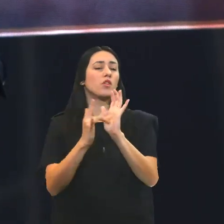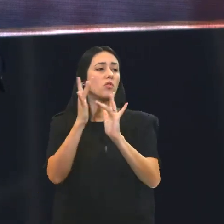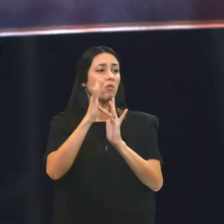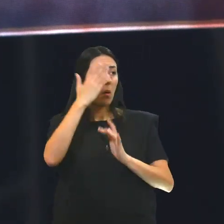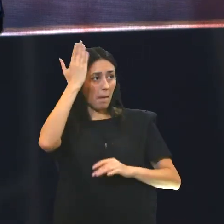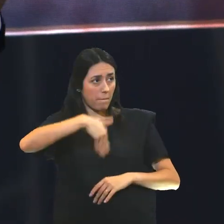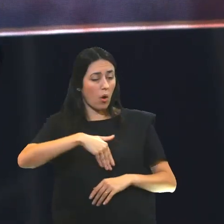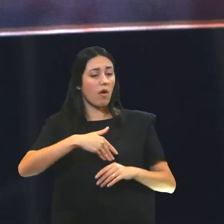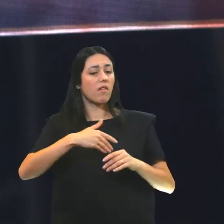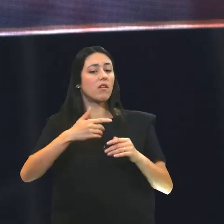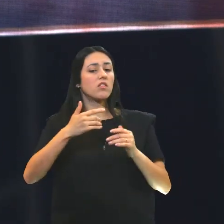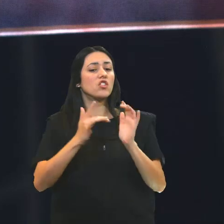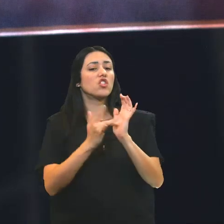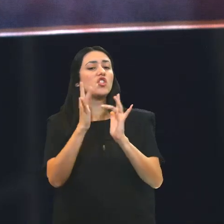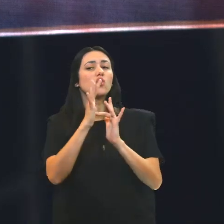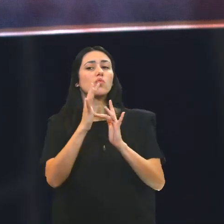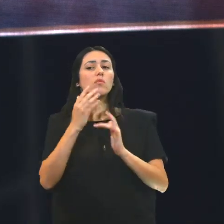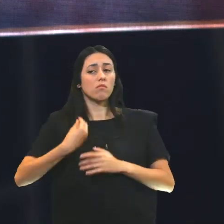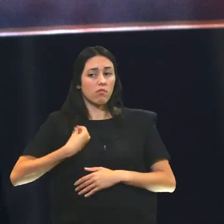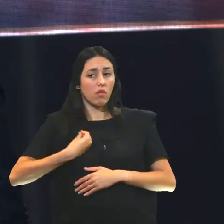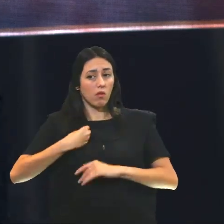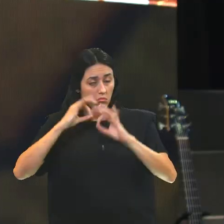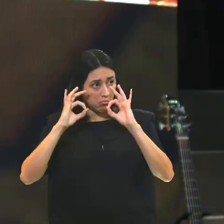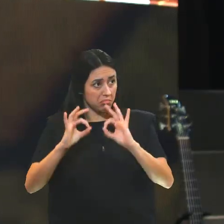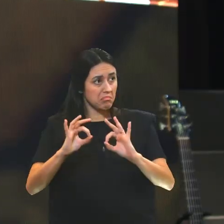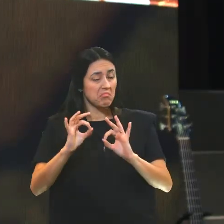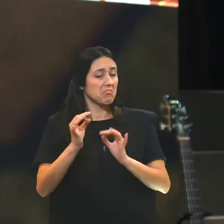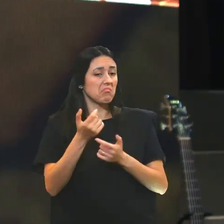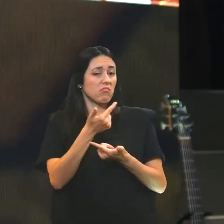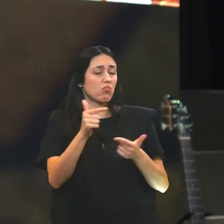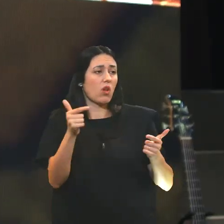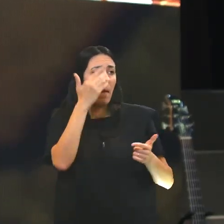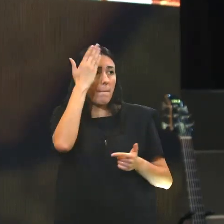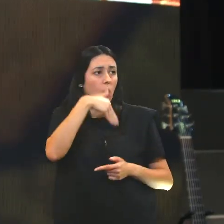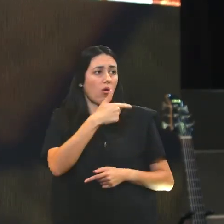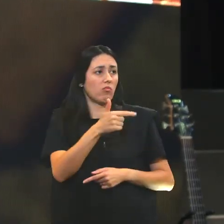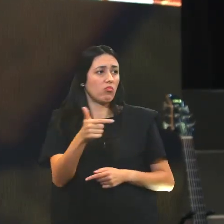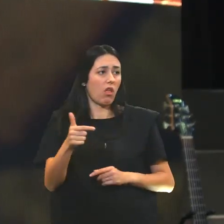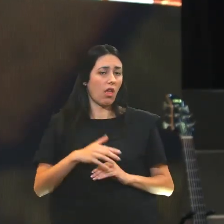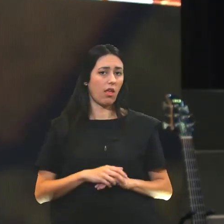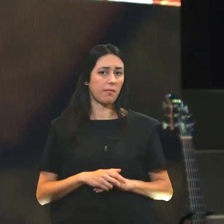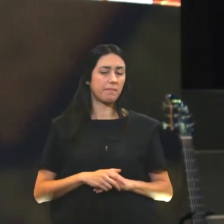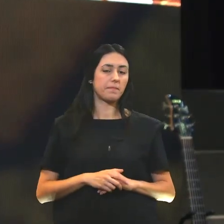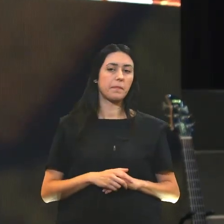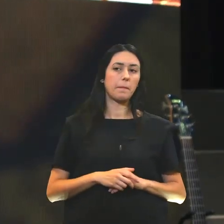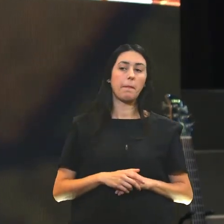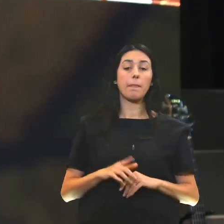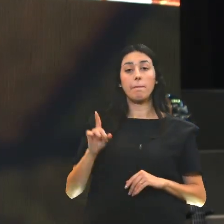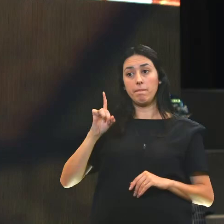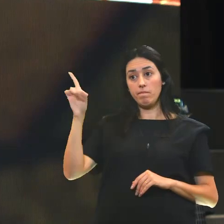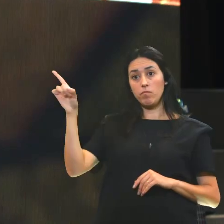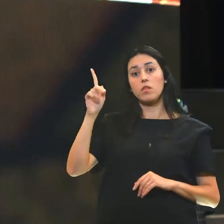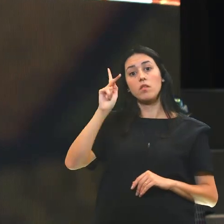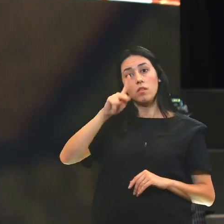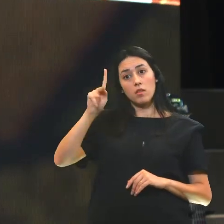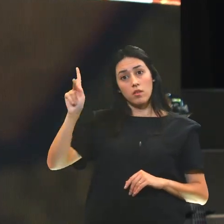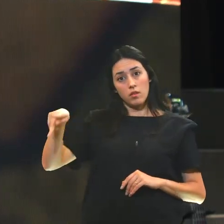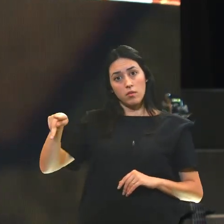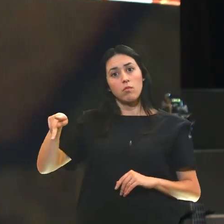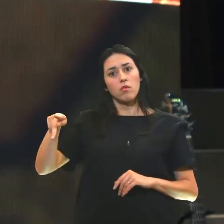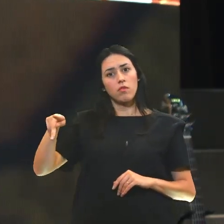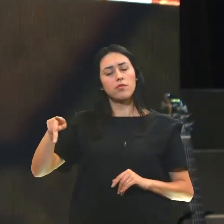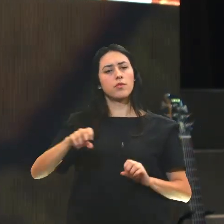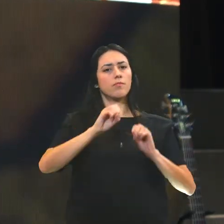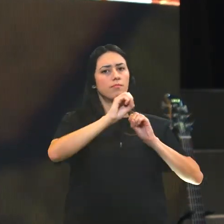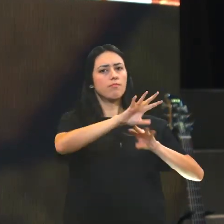vivo? Que ele viveu de verdade? E aquele professor começou a tentar